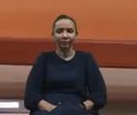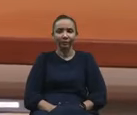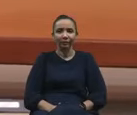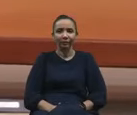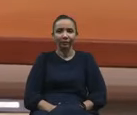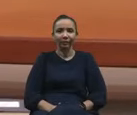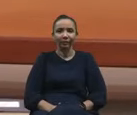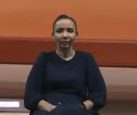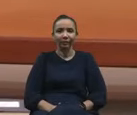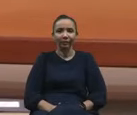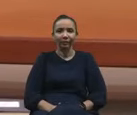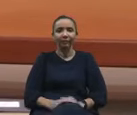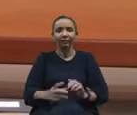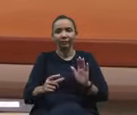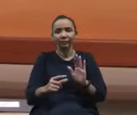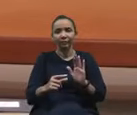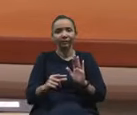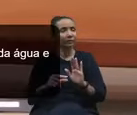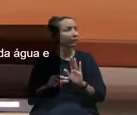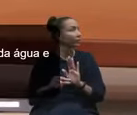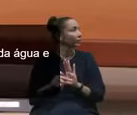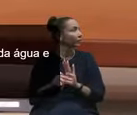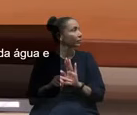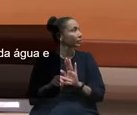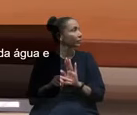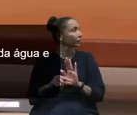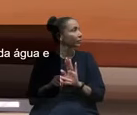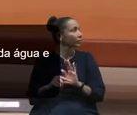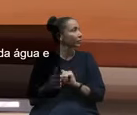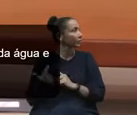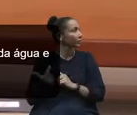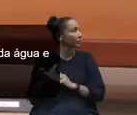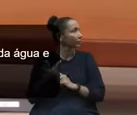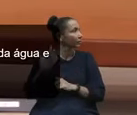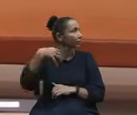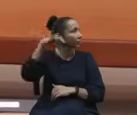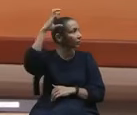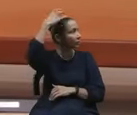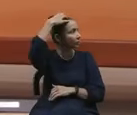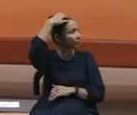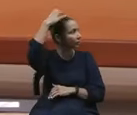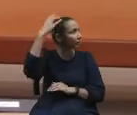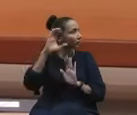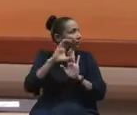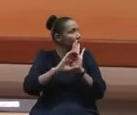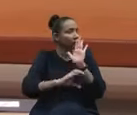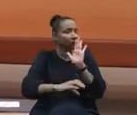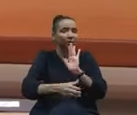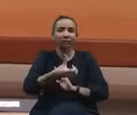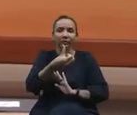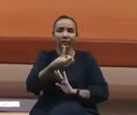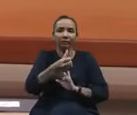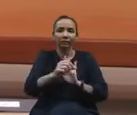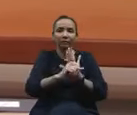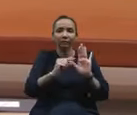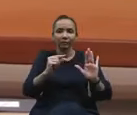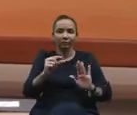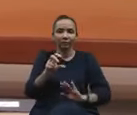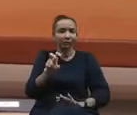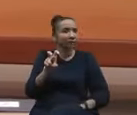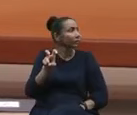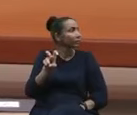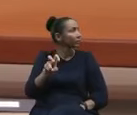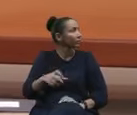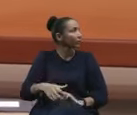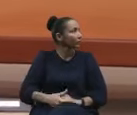mistérios verso 5 Coloca aí como é que diz e sucedeu que derrubando deles não é